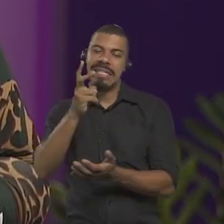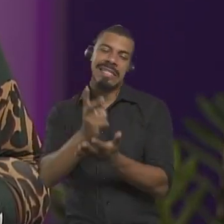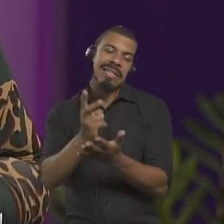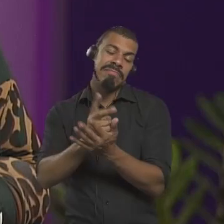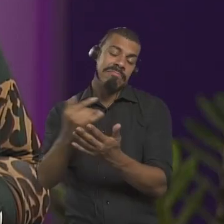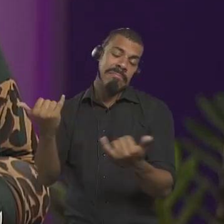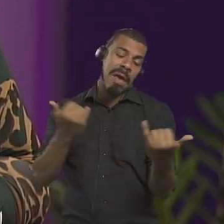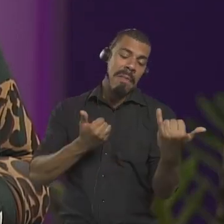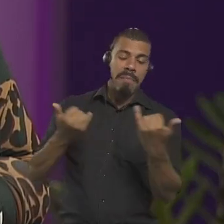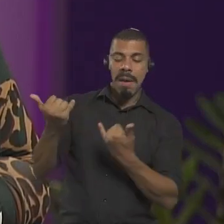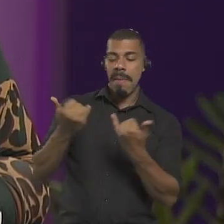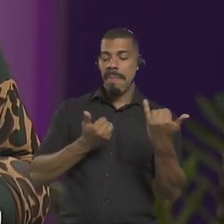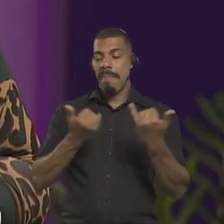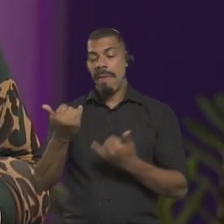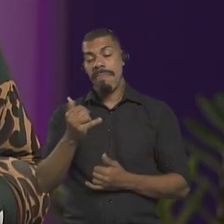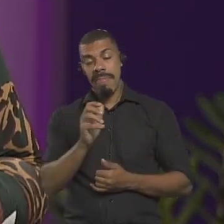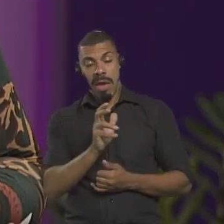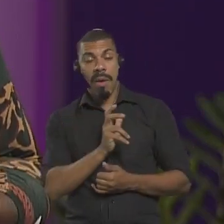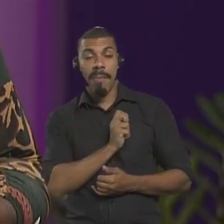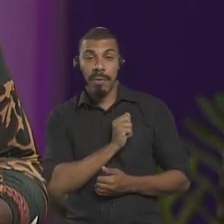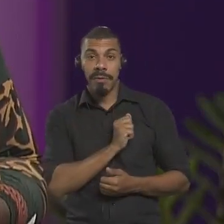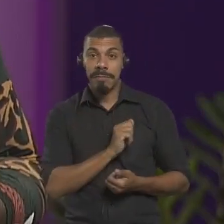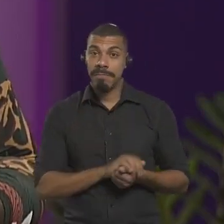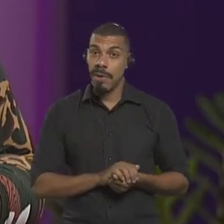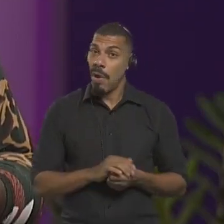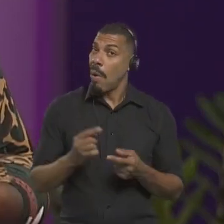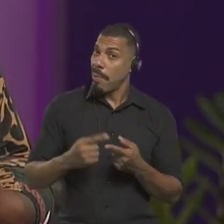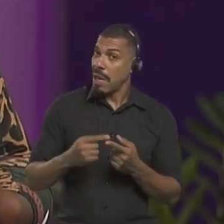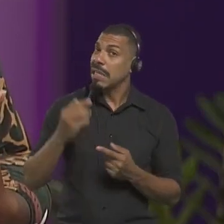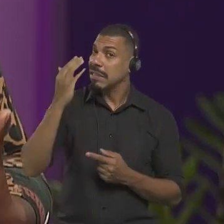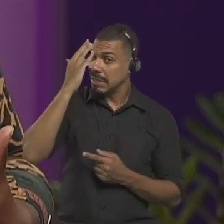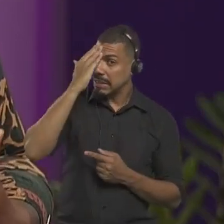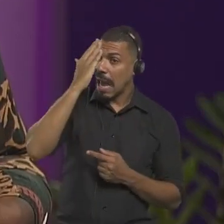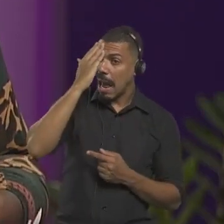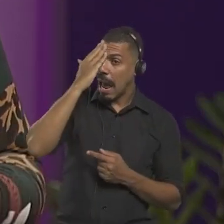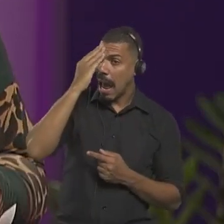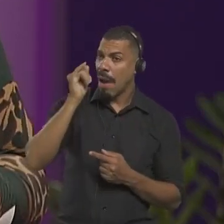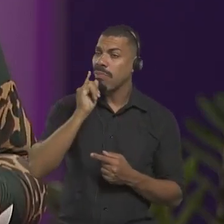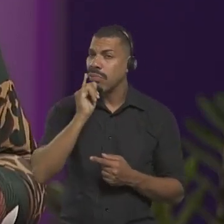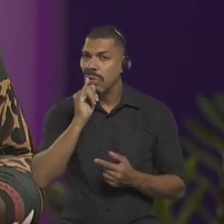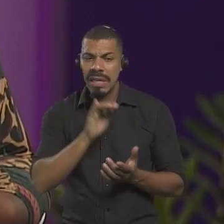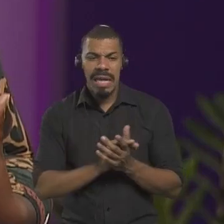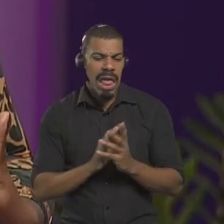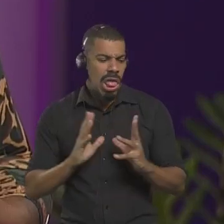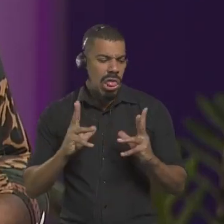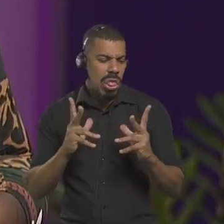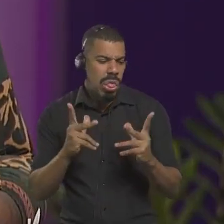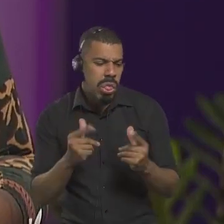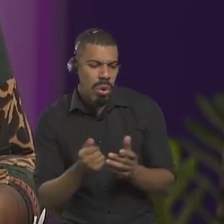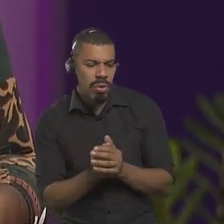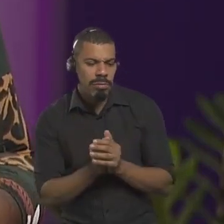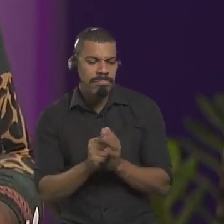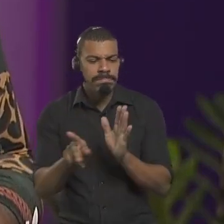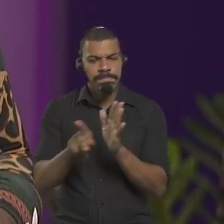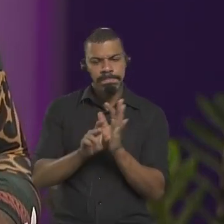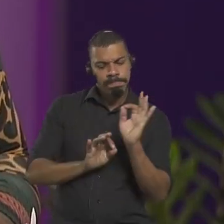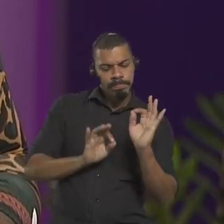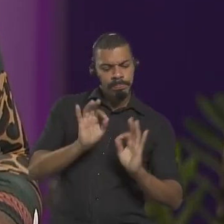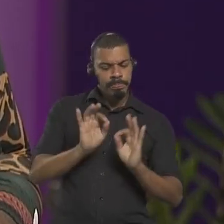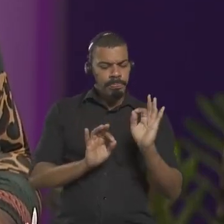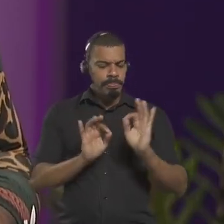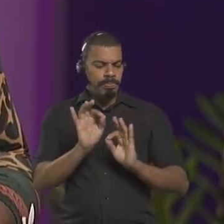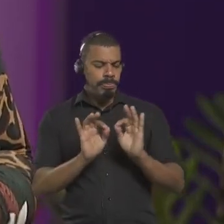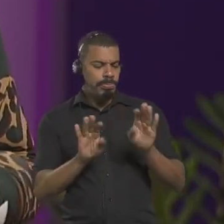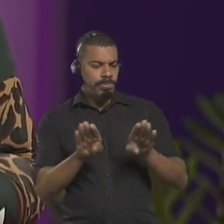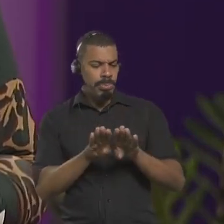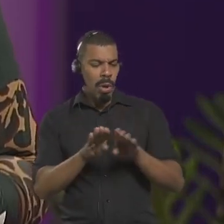amor, porque a gente sabe que a beleza, assim, a beleza, a vaidade e tal, tudo aquilo que eu coloco, que eu pontuo lá no